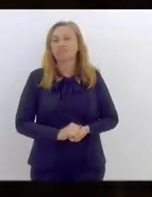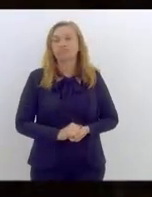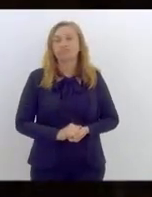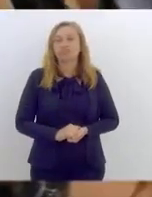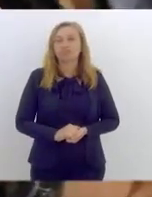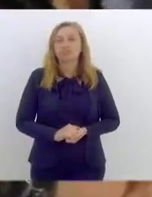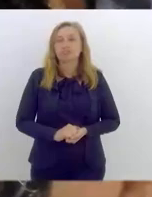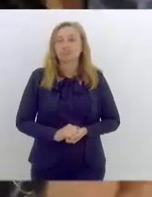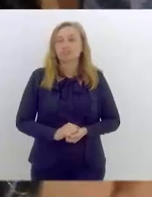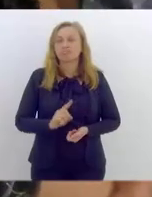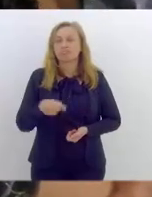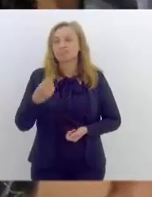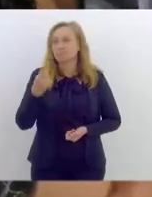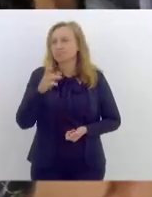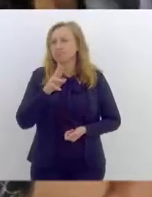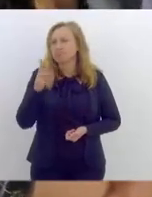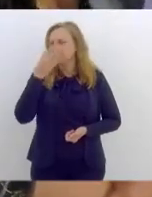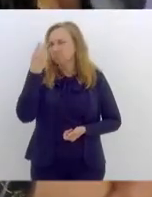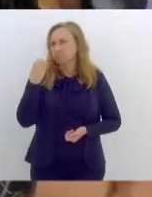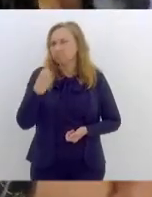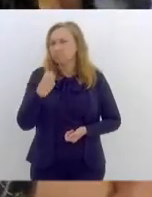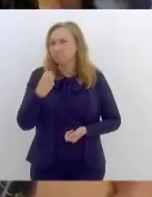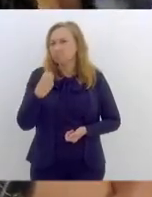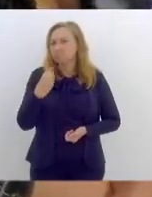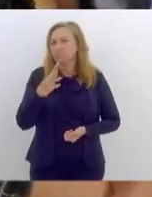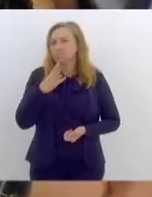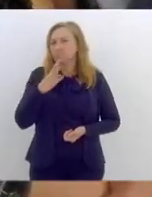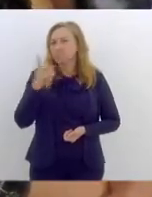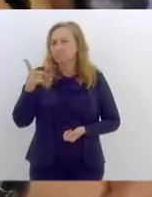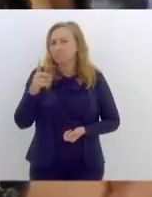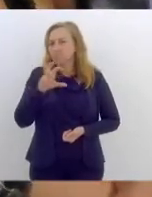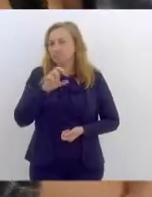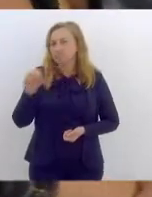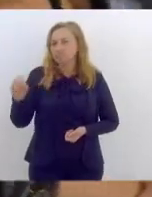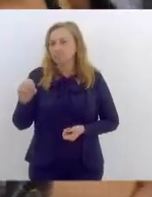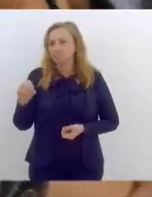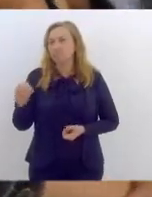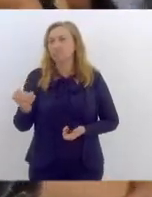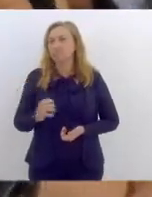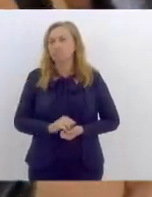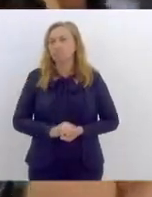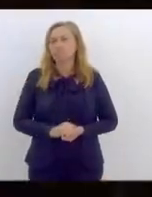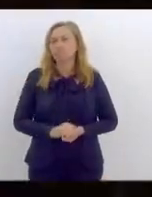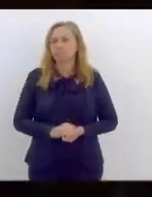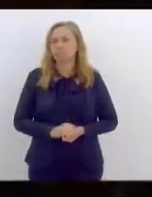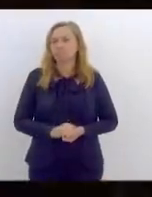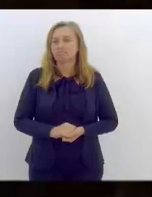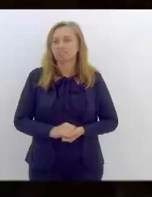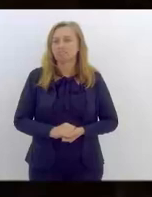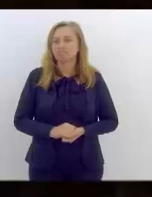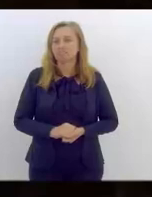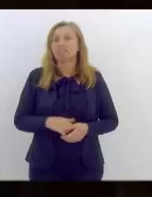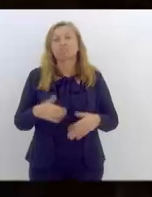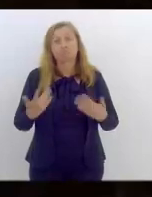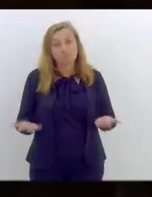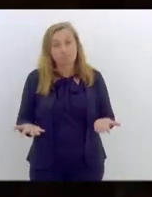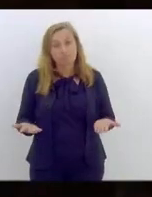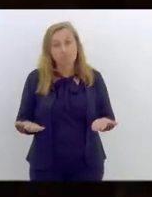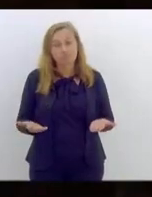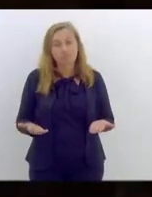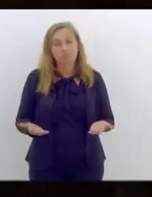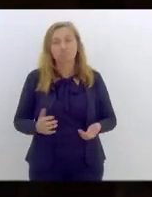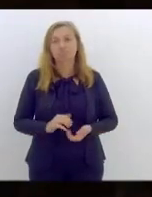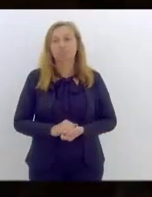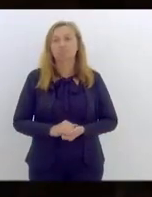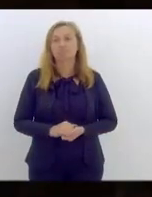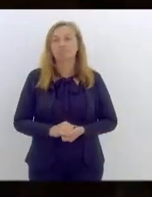não, era uma outra ONG. Nós nos conhecemos lá e são 500 anos, e também pela questão comunitária. Então, é isso, gente.